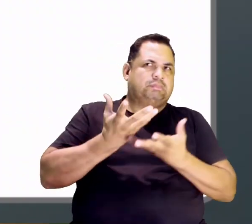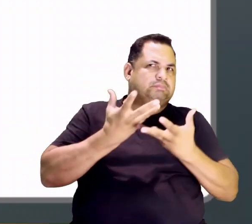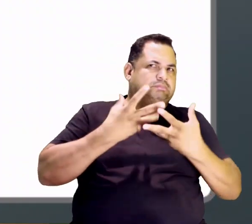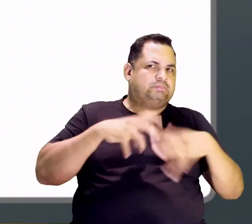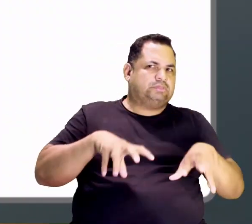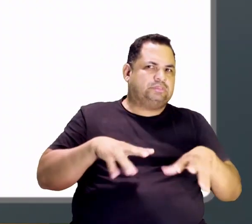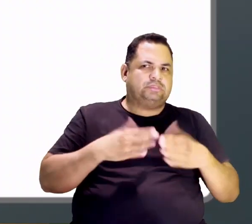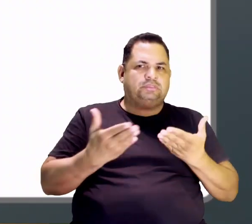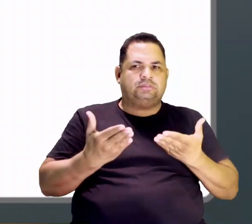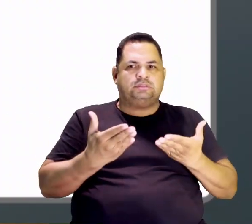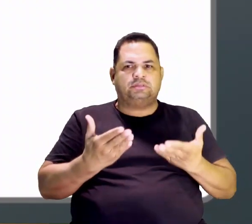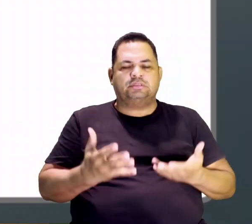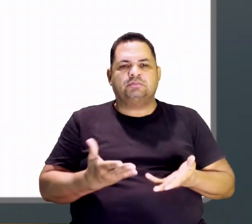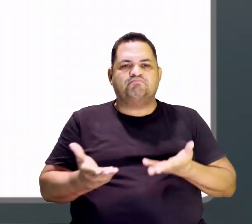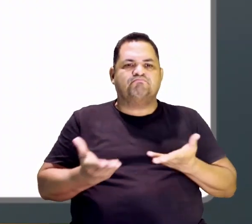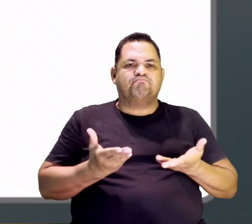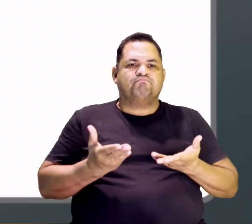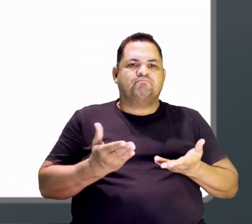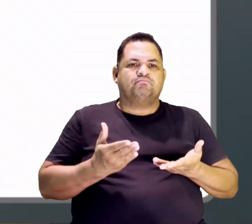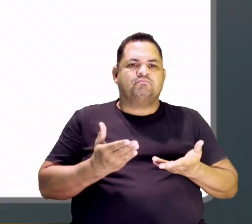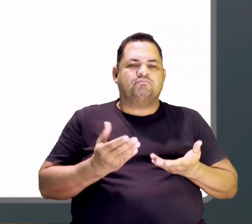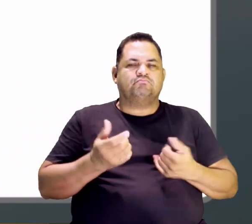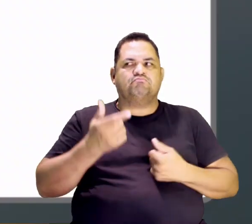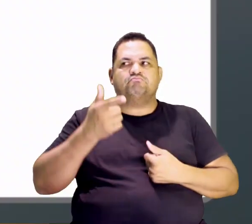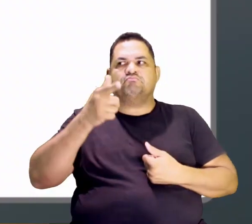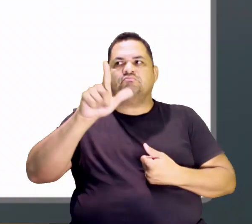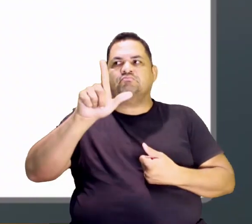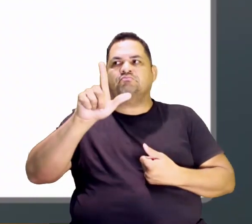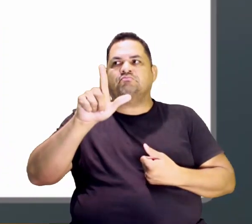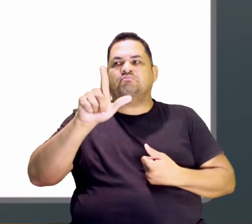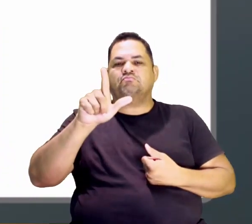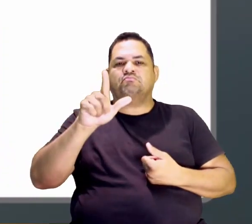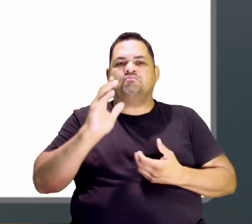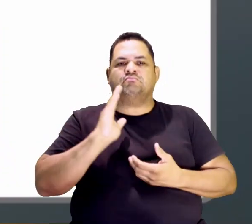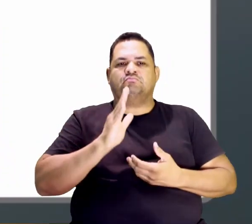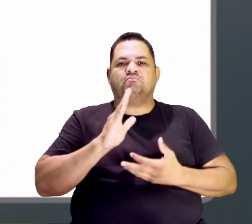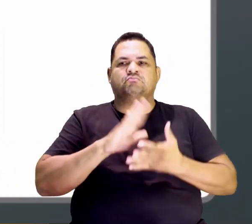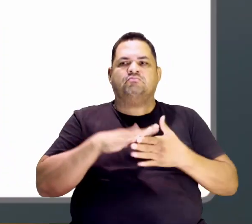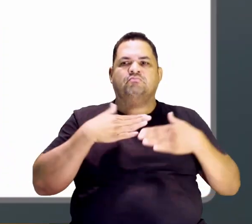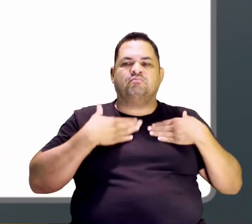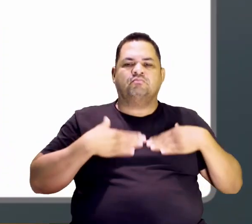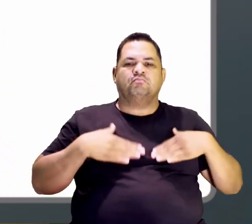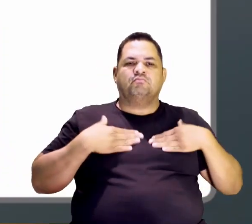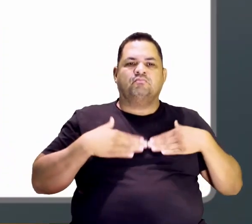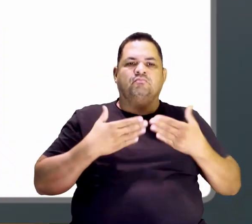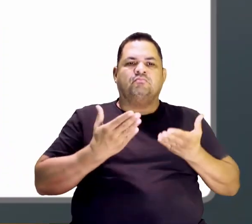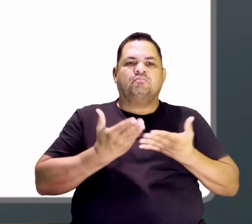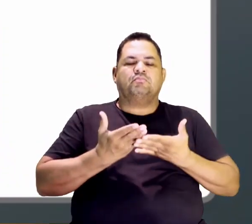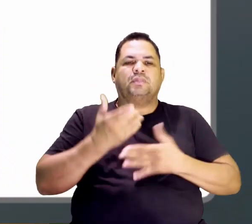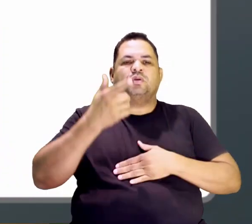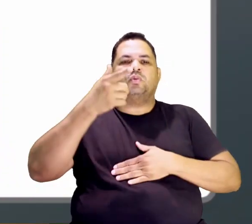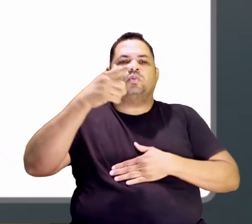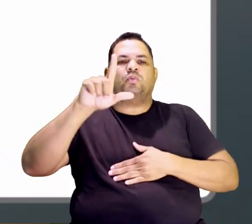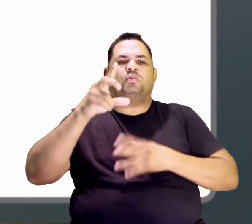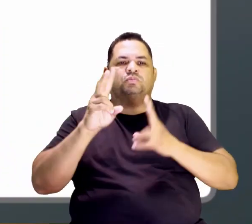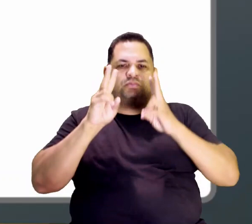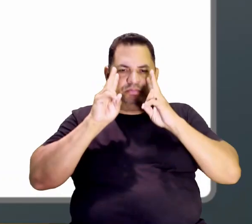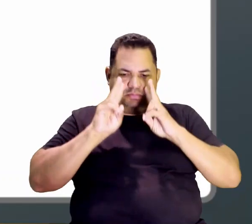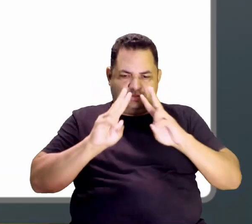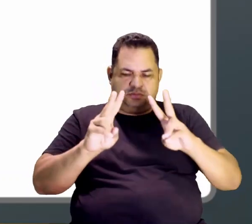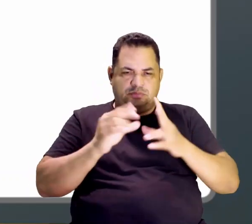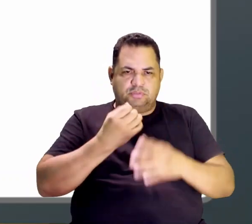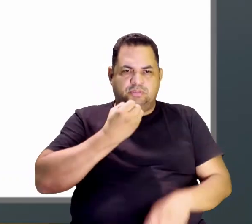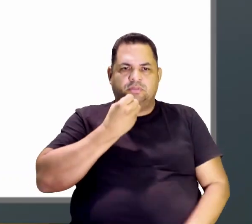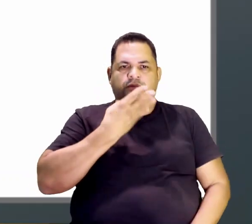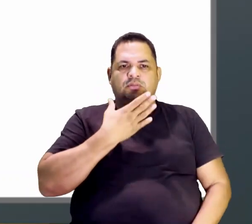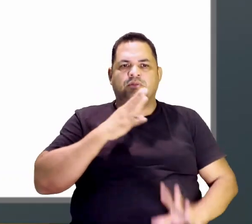coisas que não se aceita, né? Outras já é mais tranquila. Então a gente consegue visualizar muito bem, né,